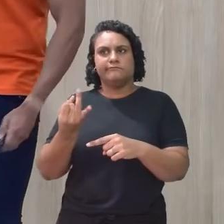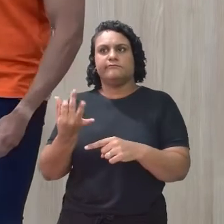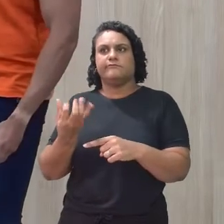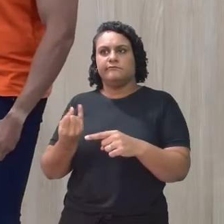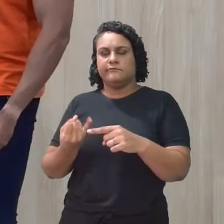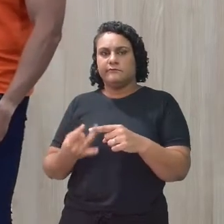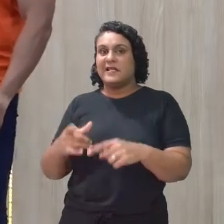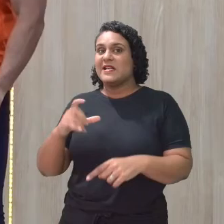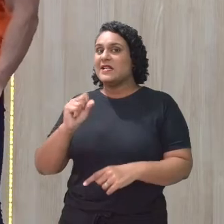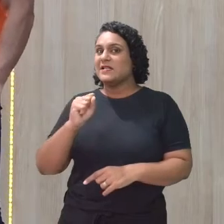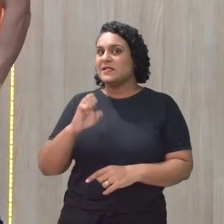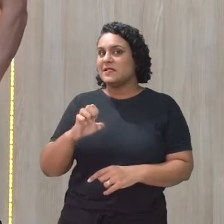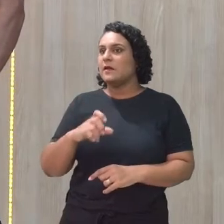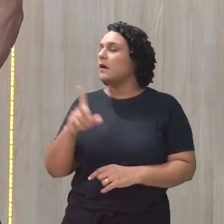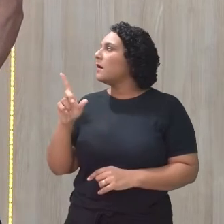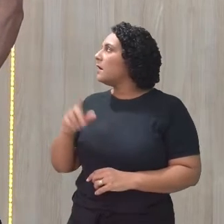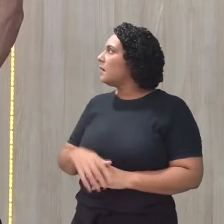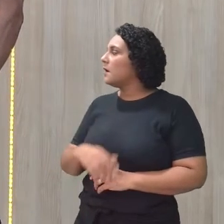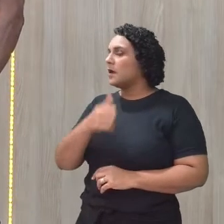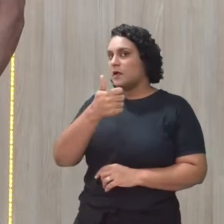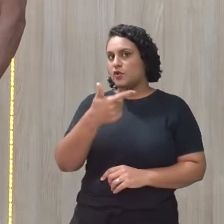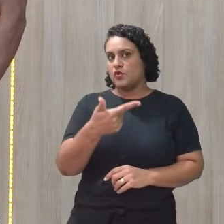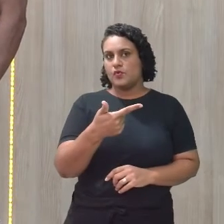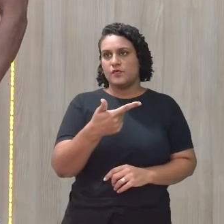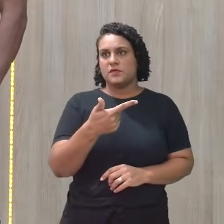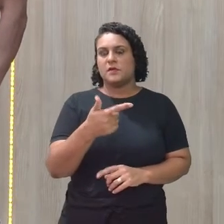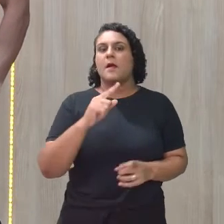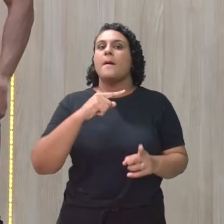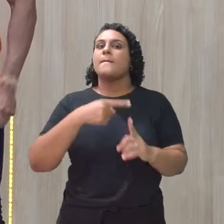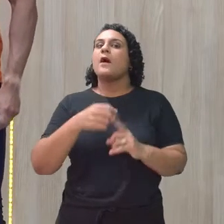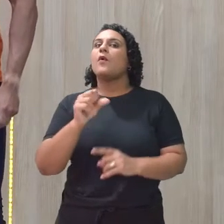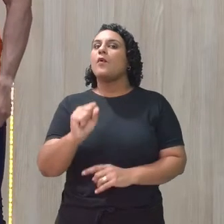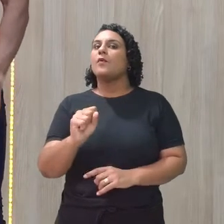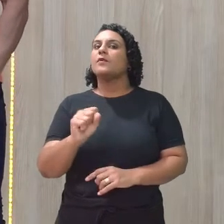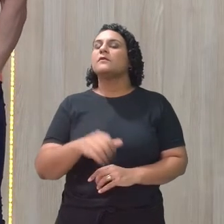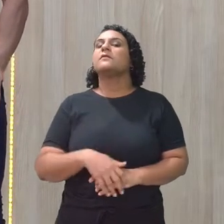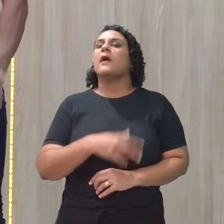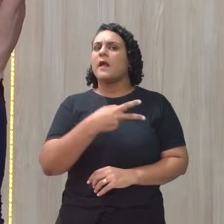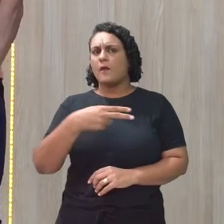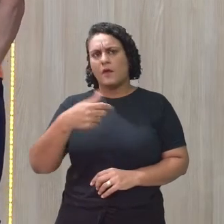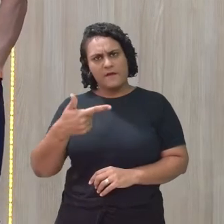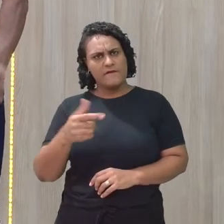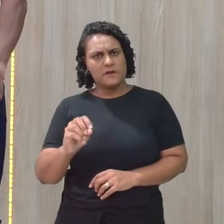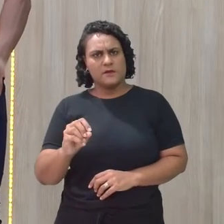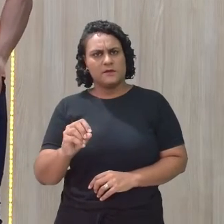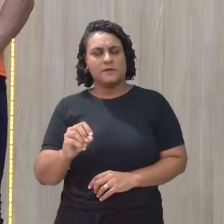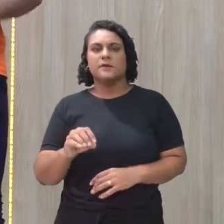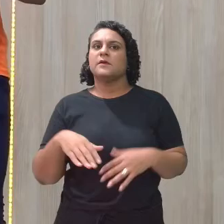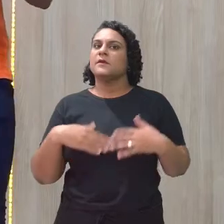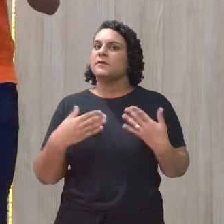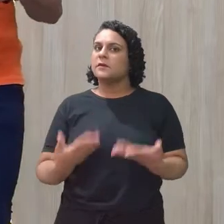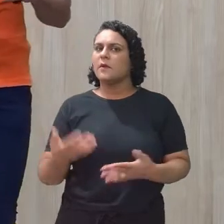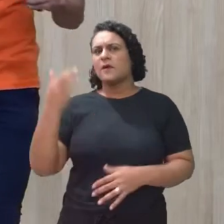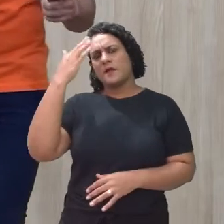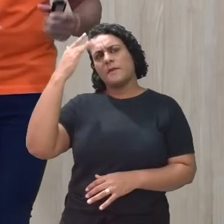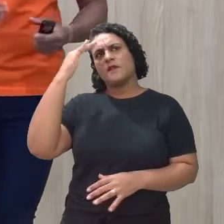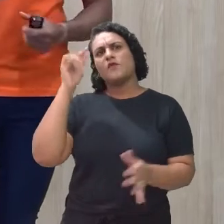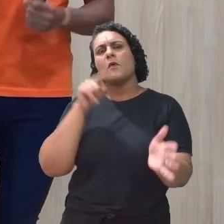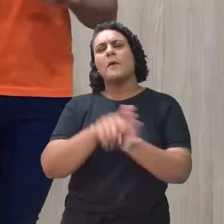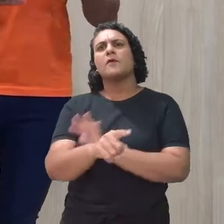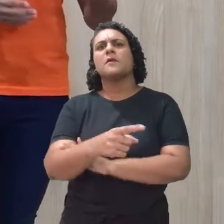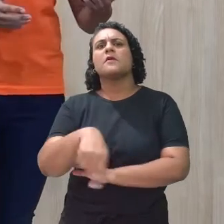Então, se eu somo, tenho 12 aqui, se eu somo esse 12 com 8, vai dar igual a 20. Então, a gente imagina aí se eu